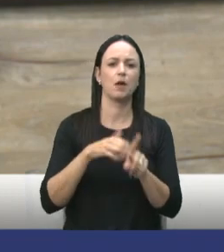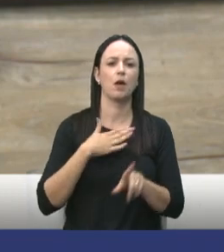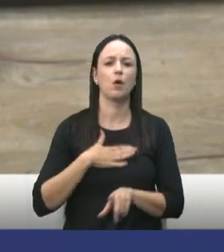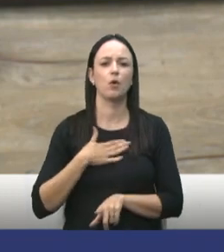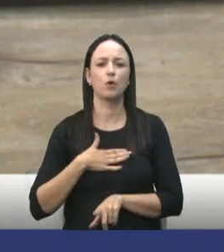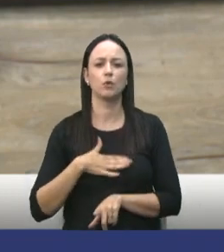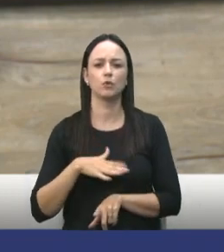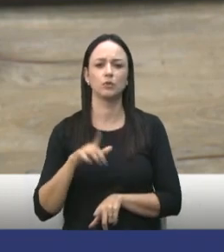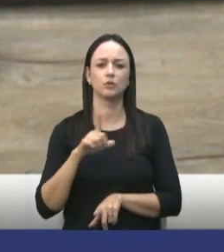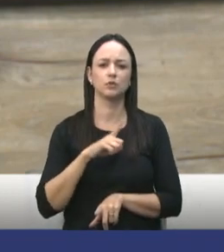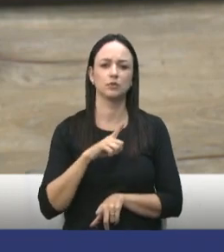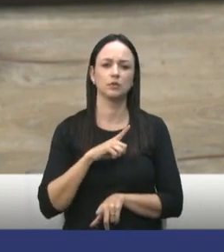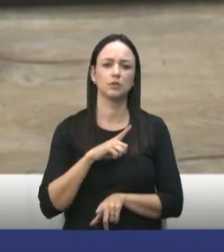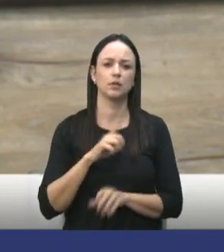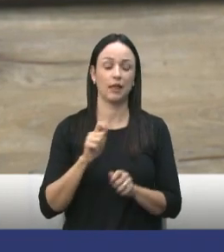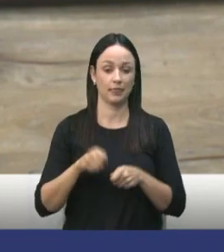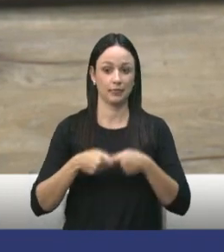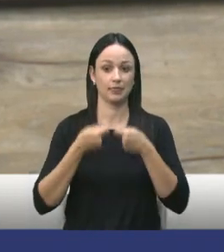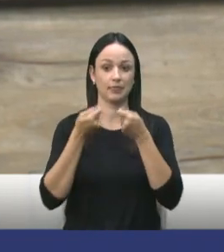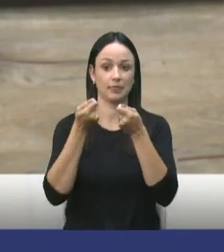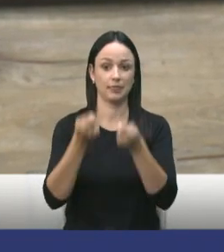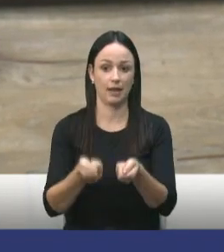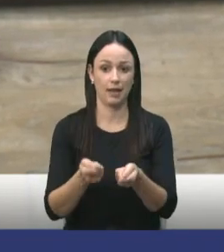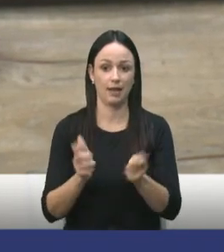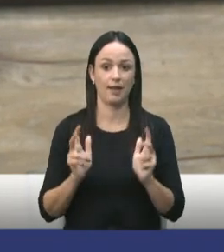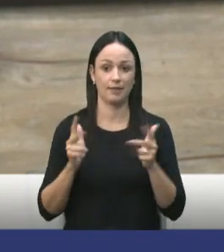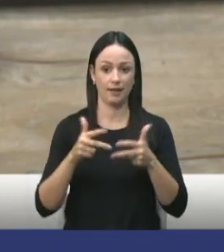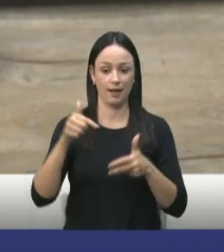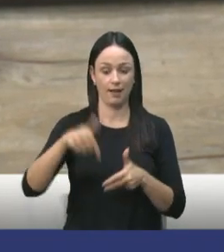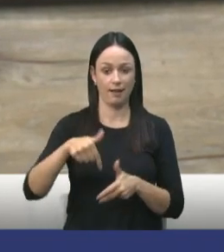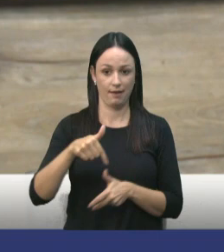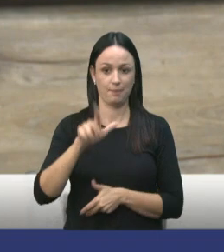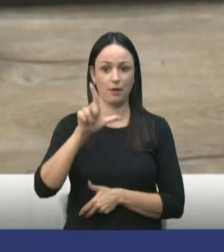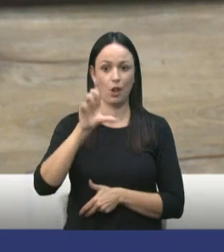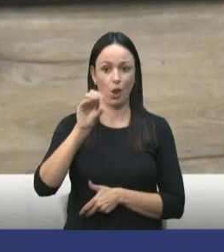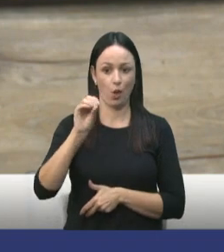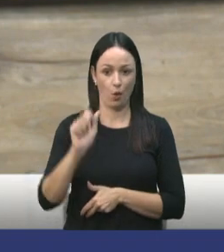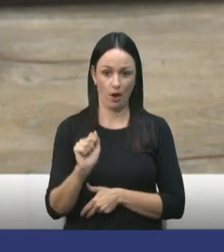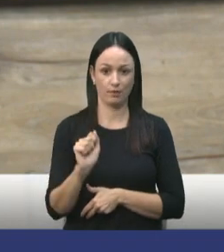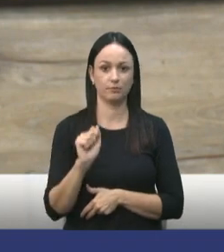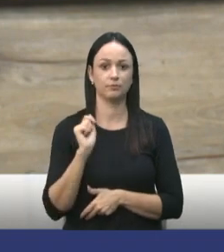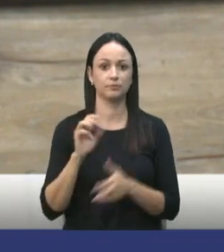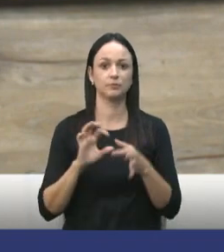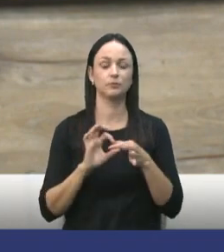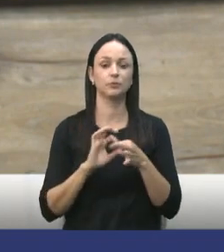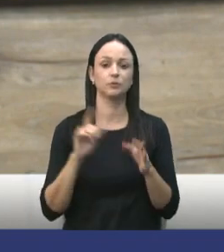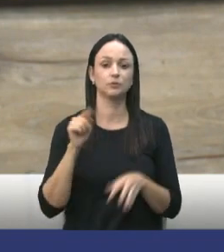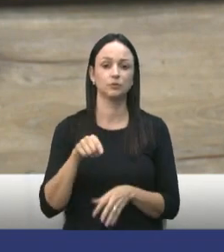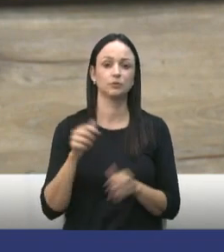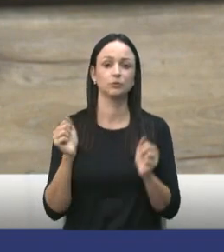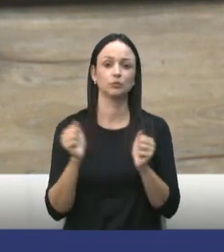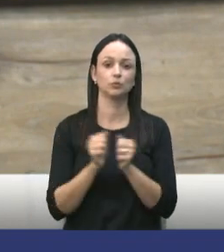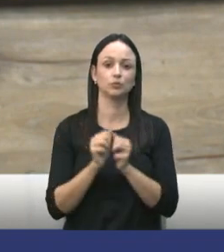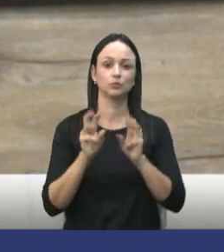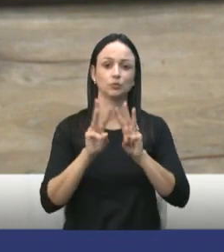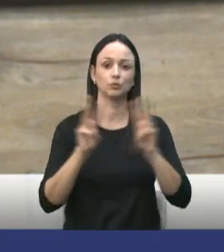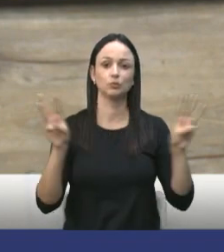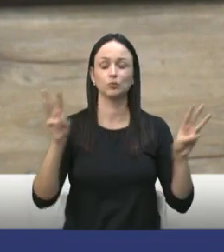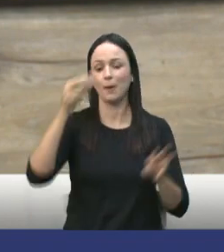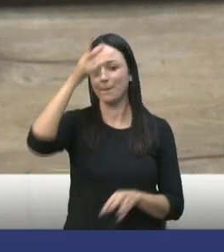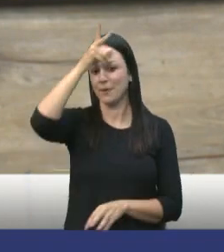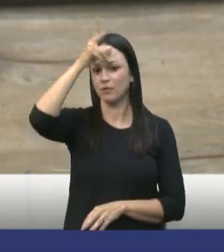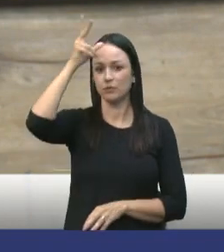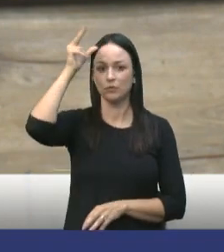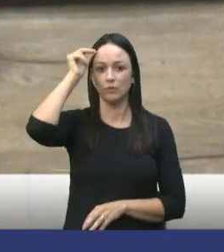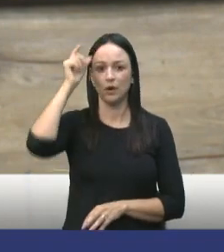setembro ela já tem que estar sendo entregue na Câmara à LOA, nós sempre disponibilizamos junto ao portal da Prefeitura